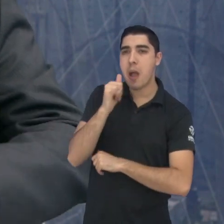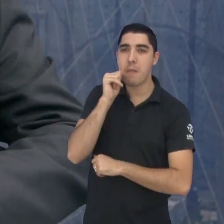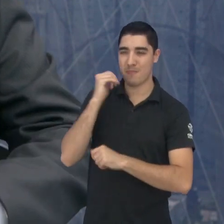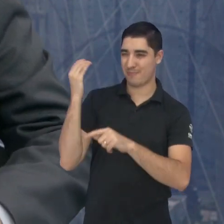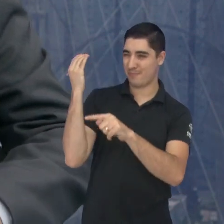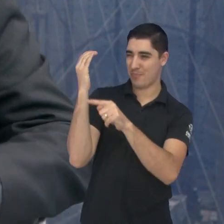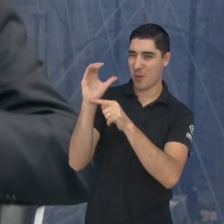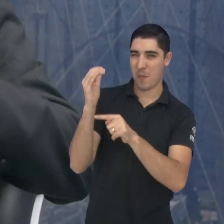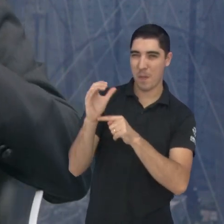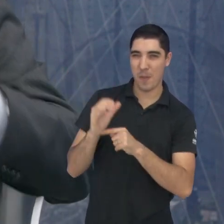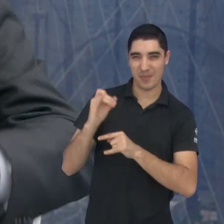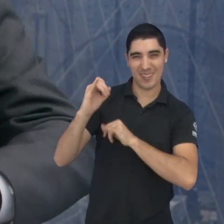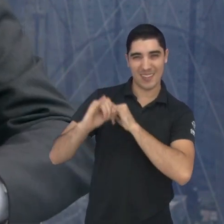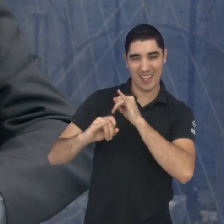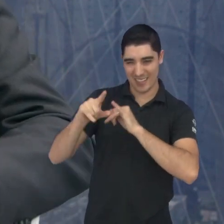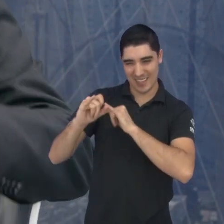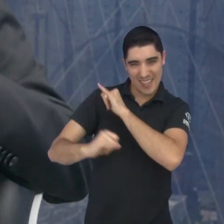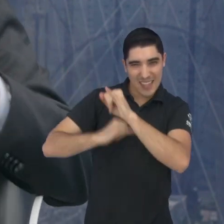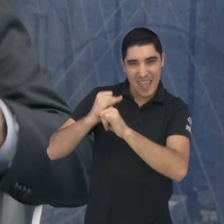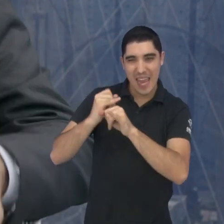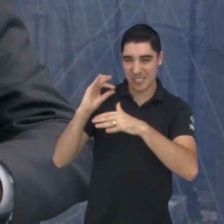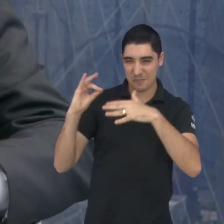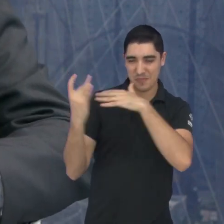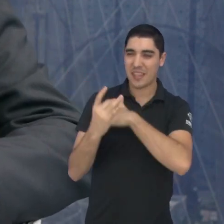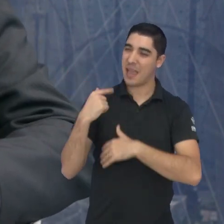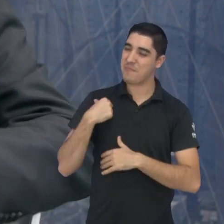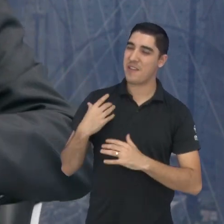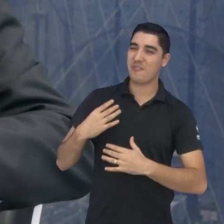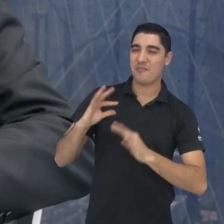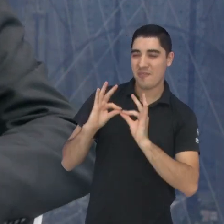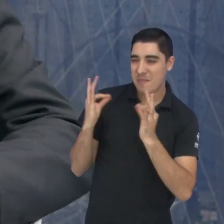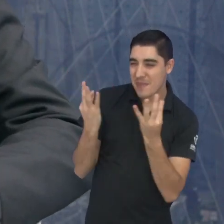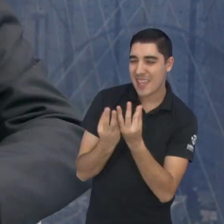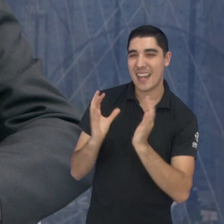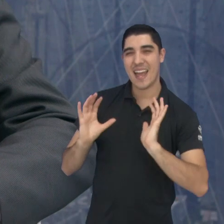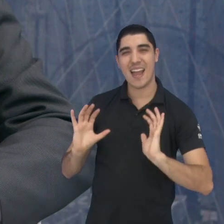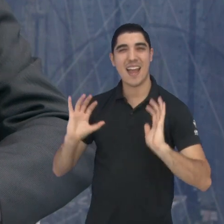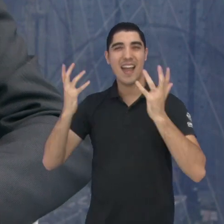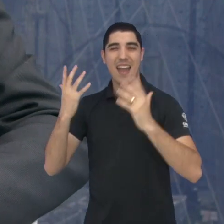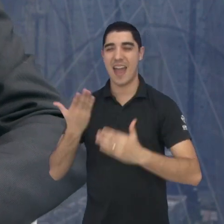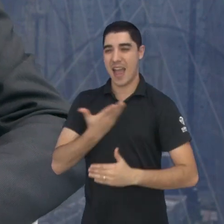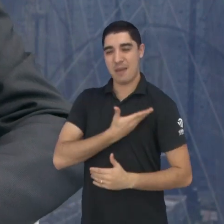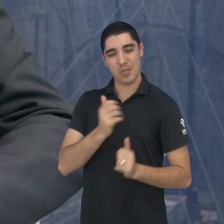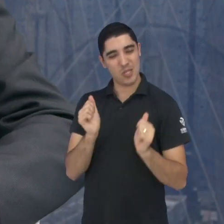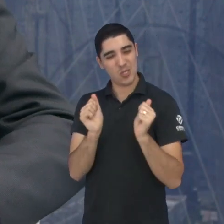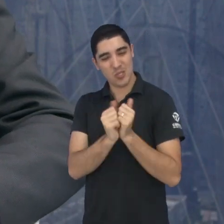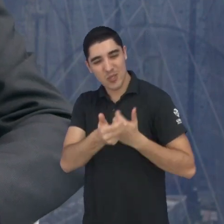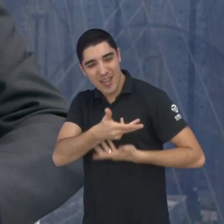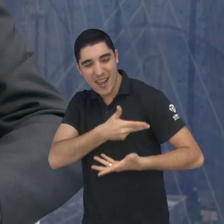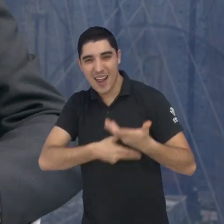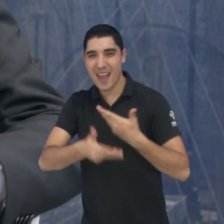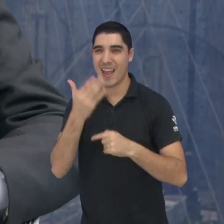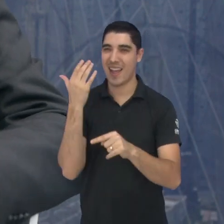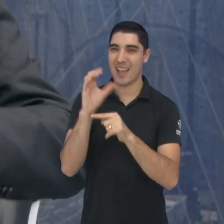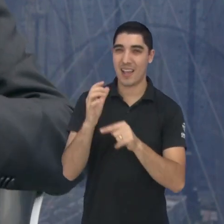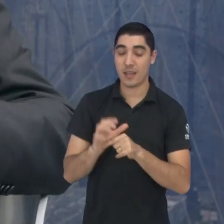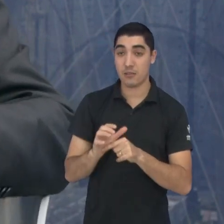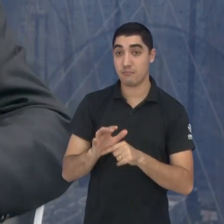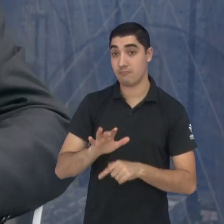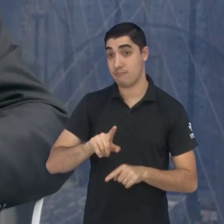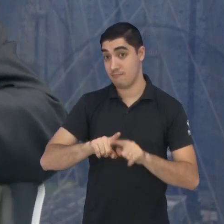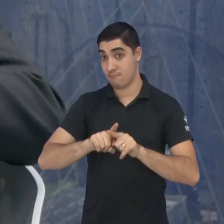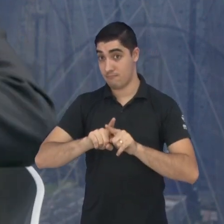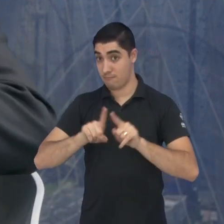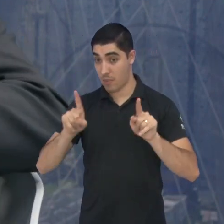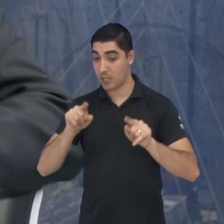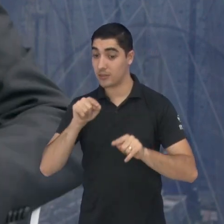que estão festejando a família ou compartilhando imagens, momentos alegres com seus amigos e parentes, na verdade estão